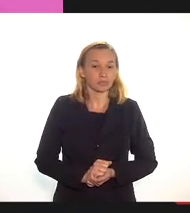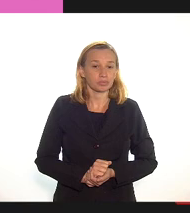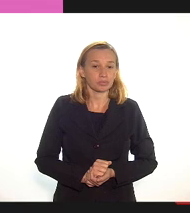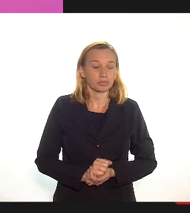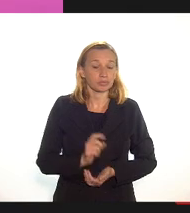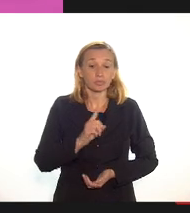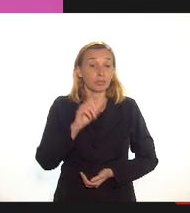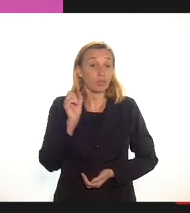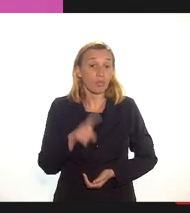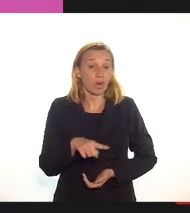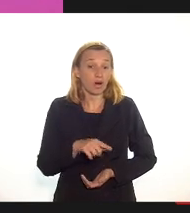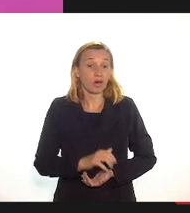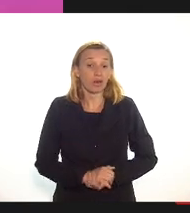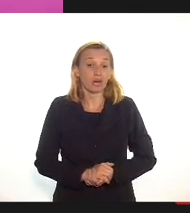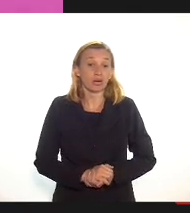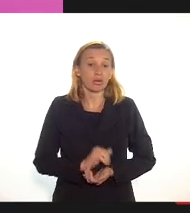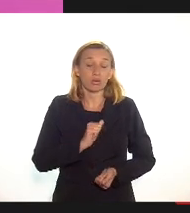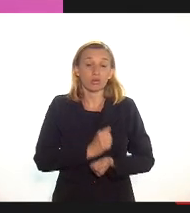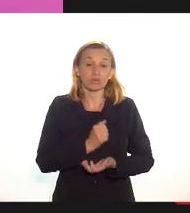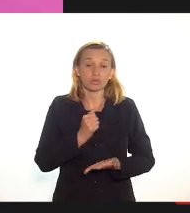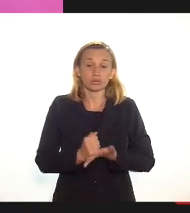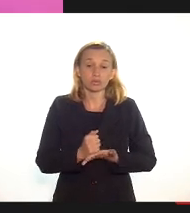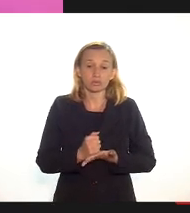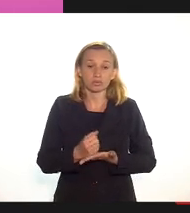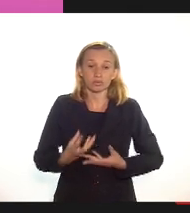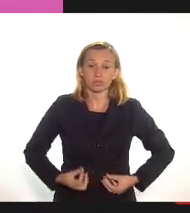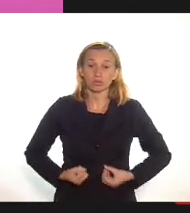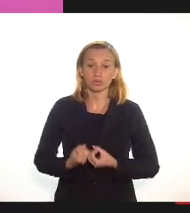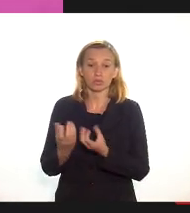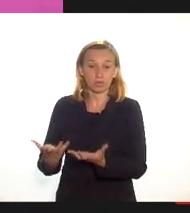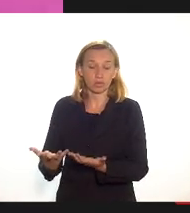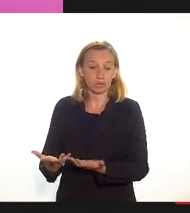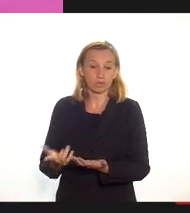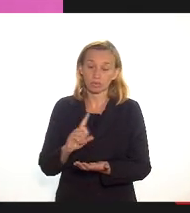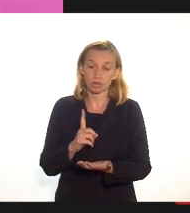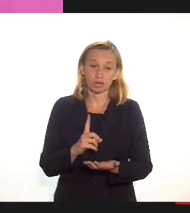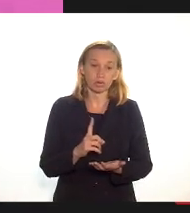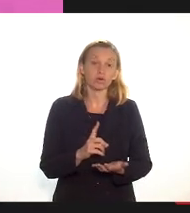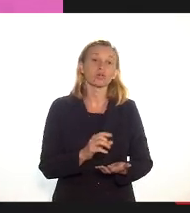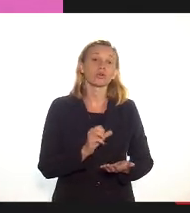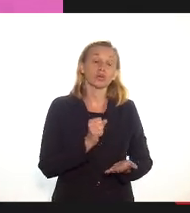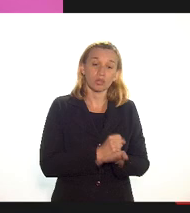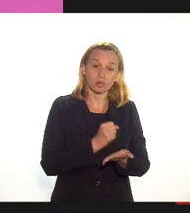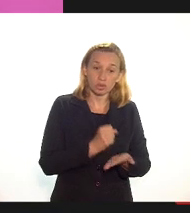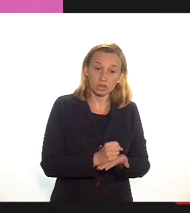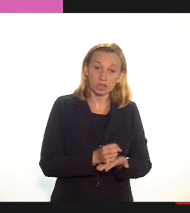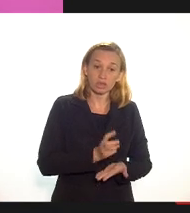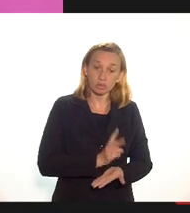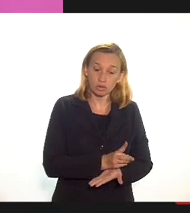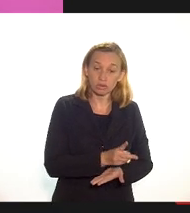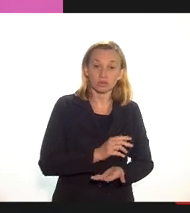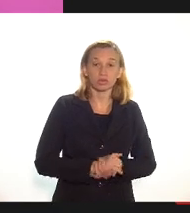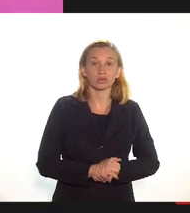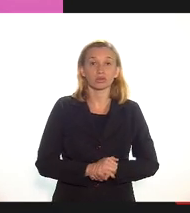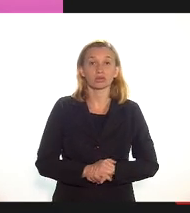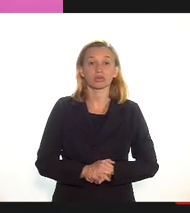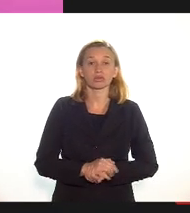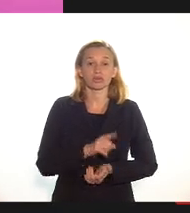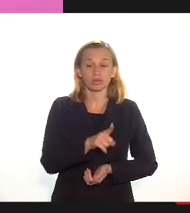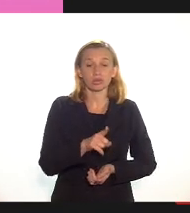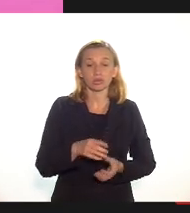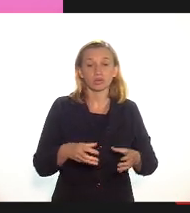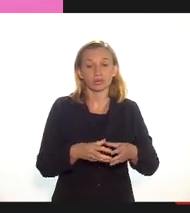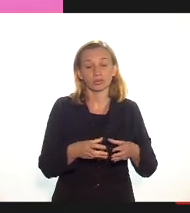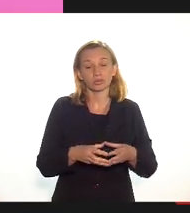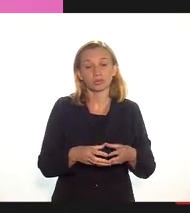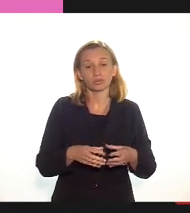não é um contrato de doação, é um contrato de ocupação. Então, uma das coisas dessa comissão